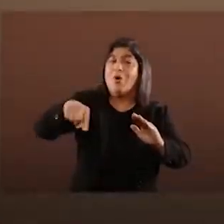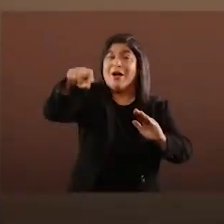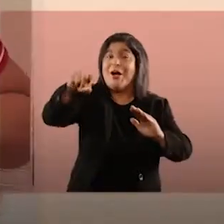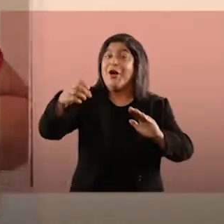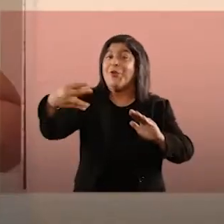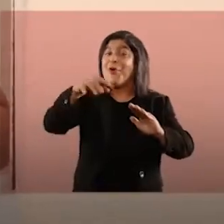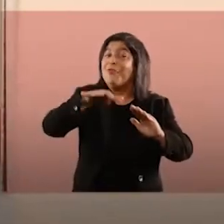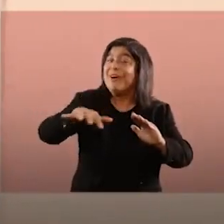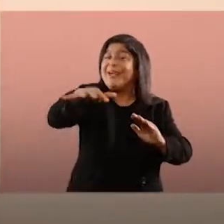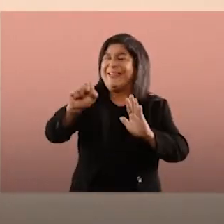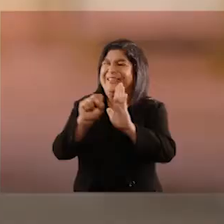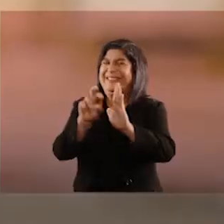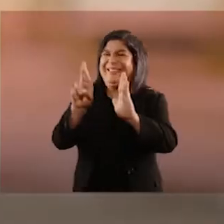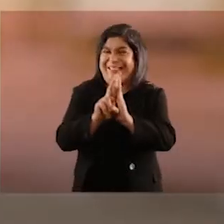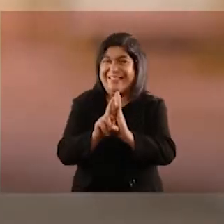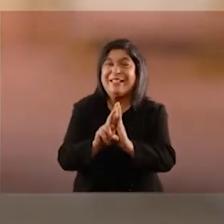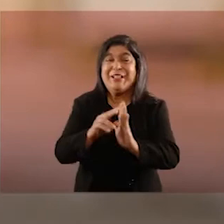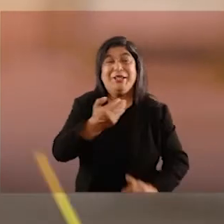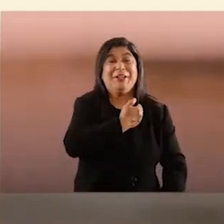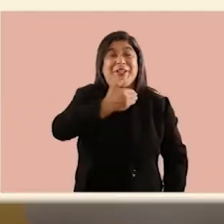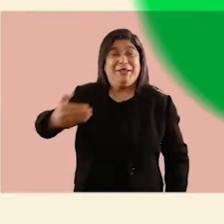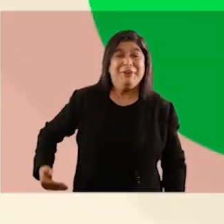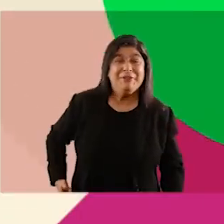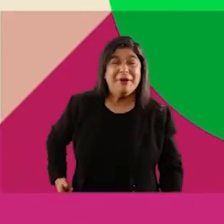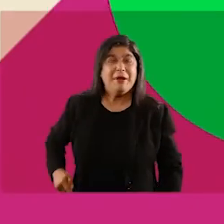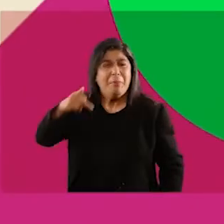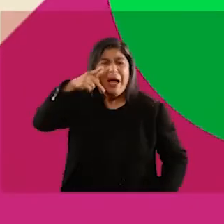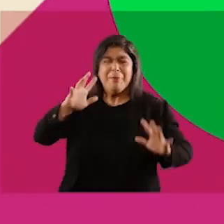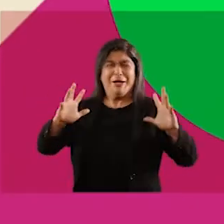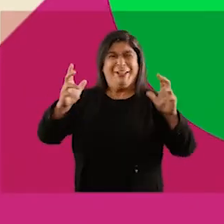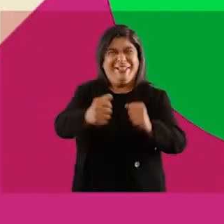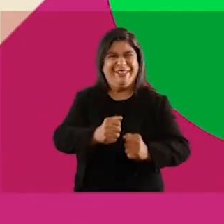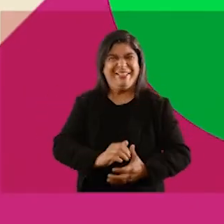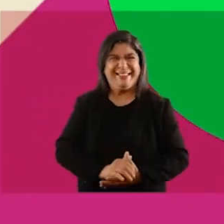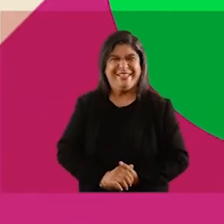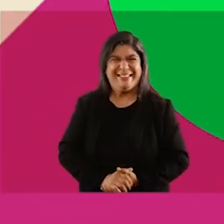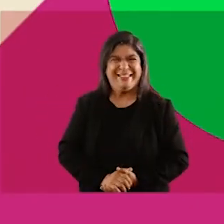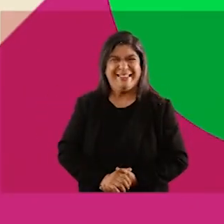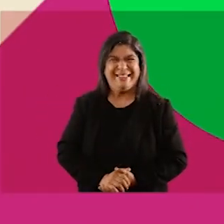novo residencial Irmã Antonieta, em Santa Rita. Governo do Estado. Somos todos Paraíba.